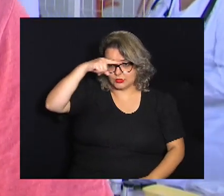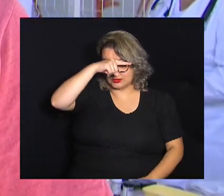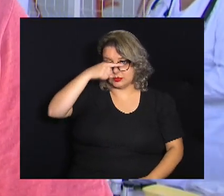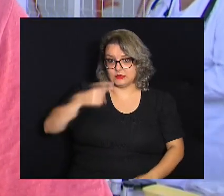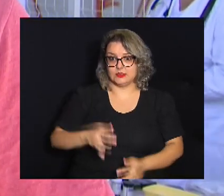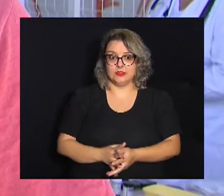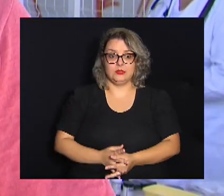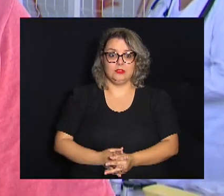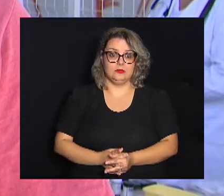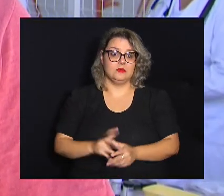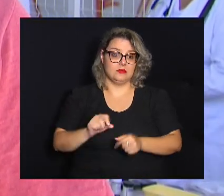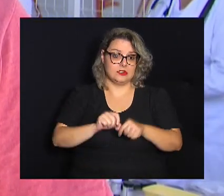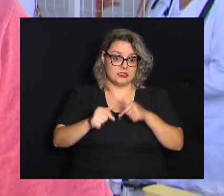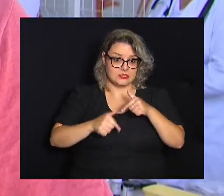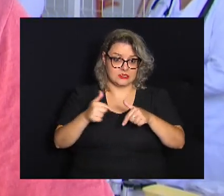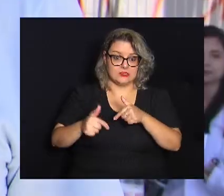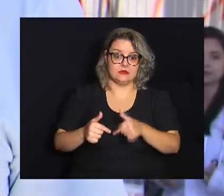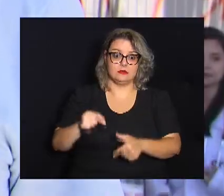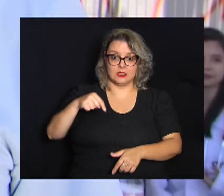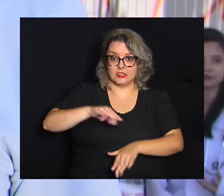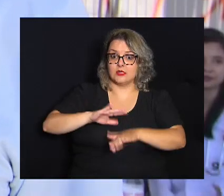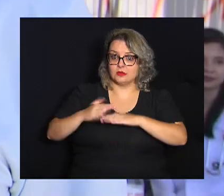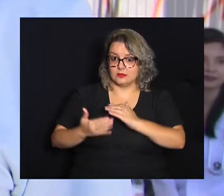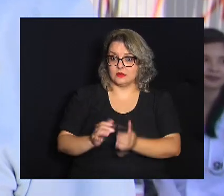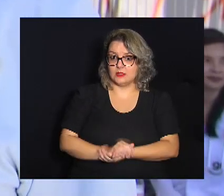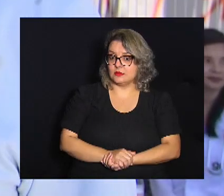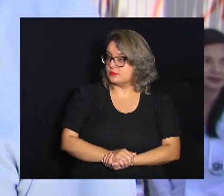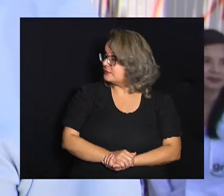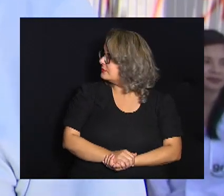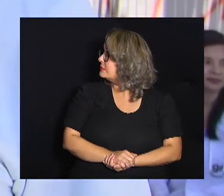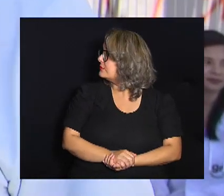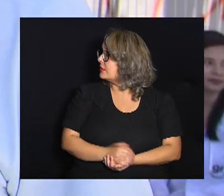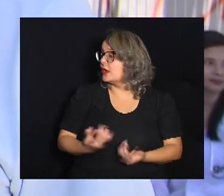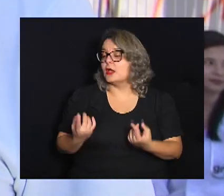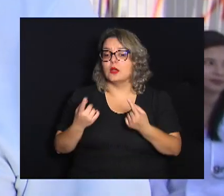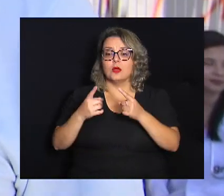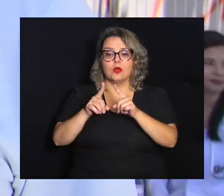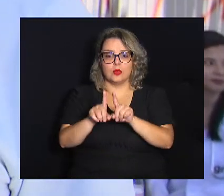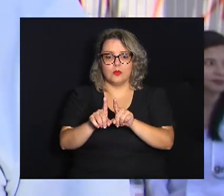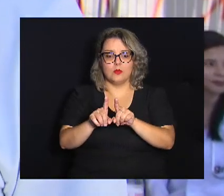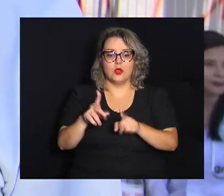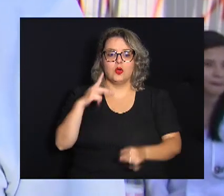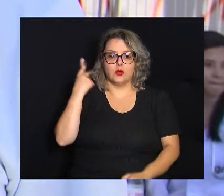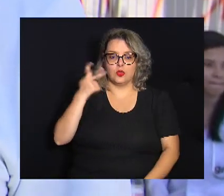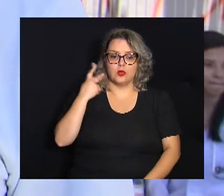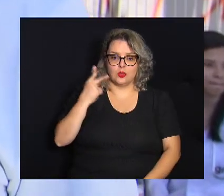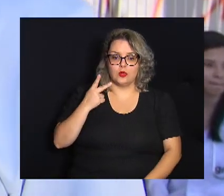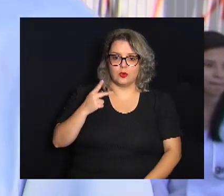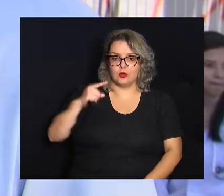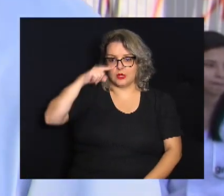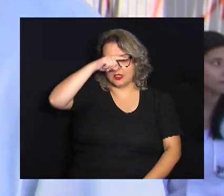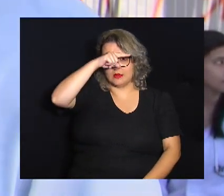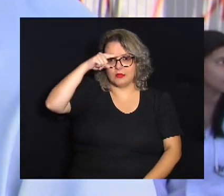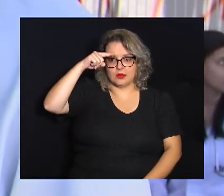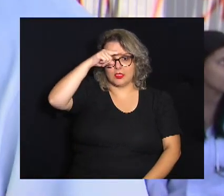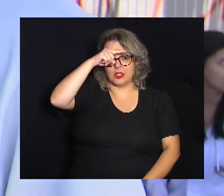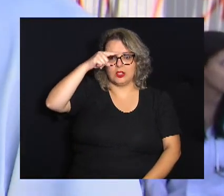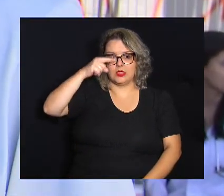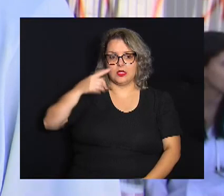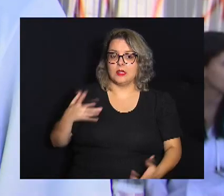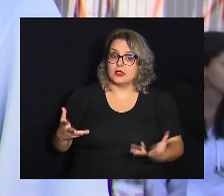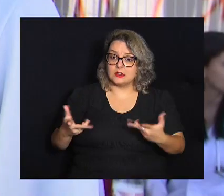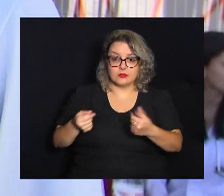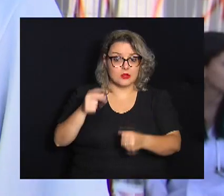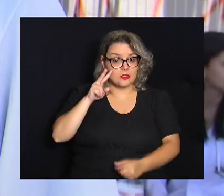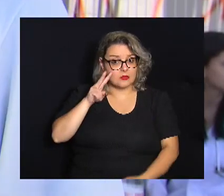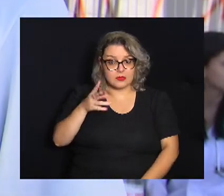realizando trabalhos aqui no bairro, né? E com a parceria com o vereador Felipe Marquesi, essa maravilha que vocês